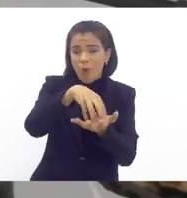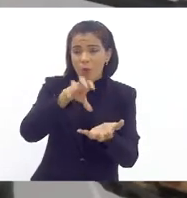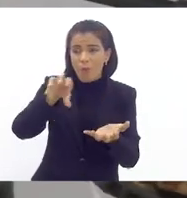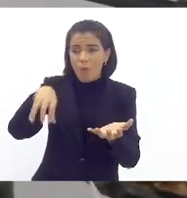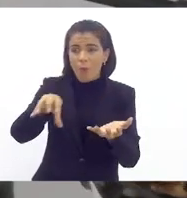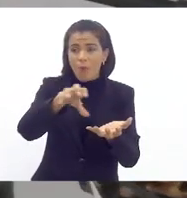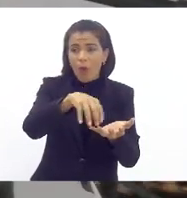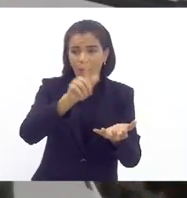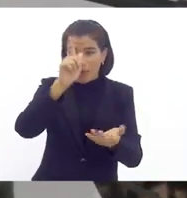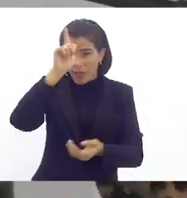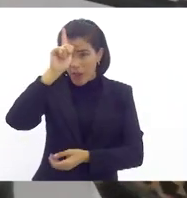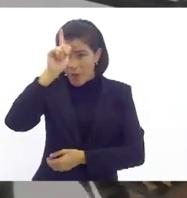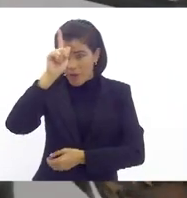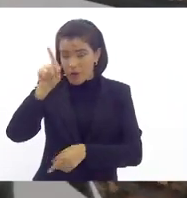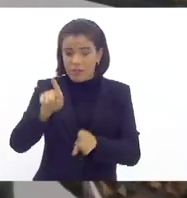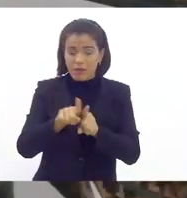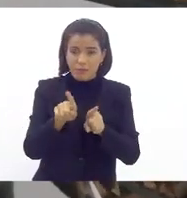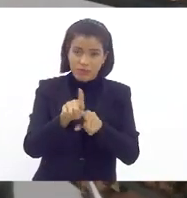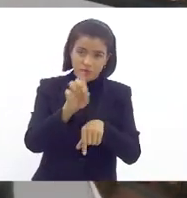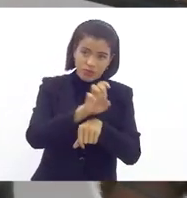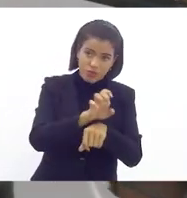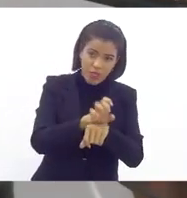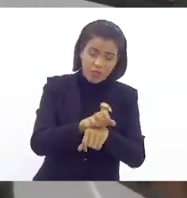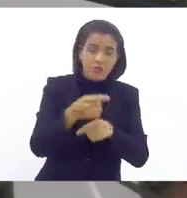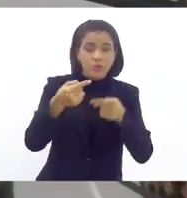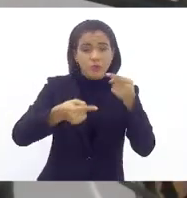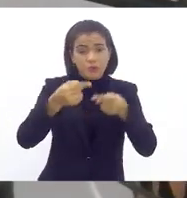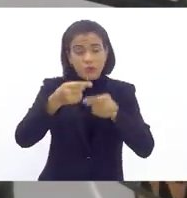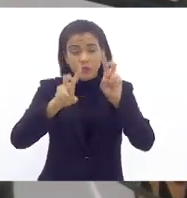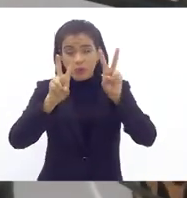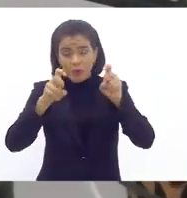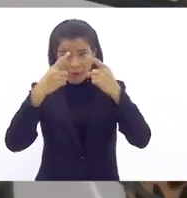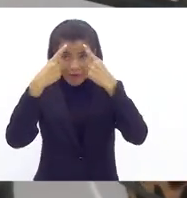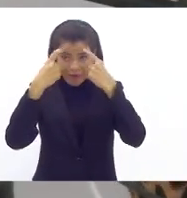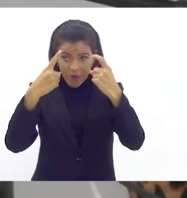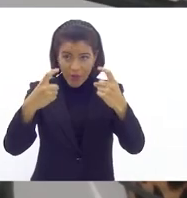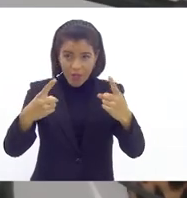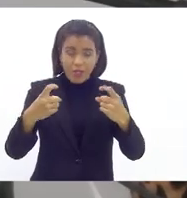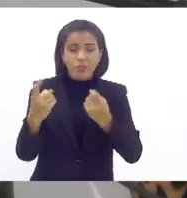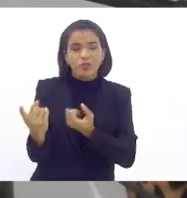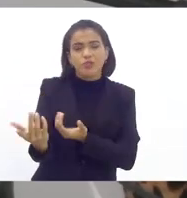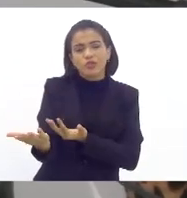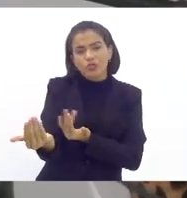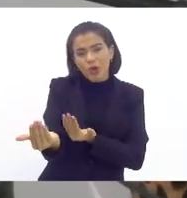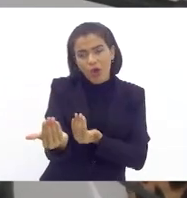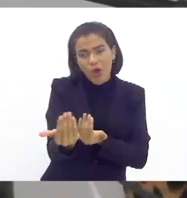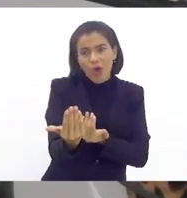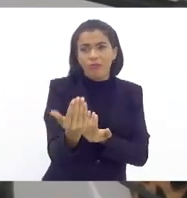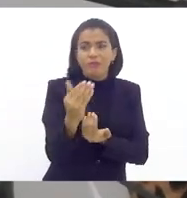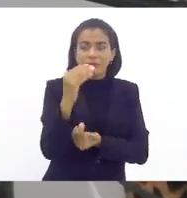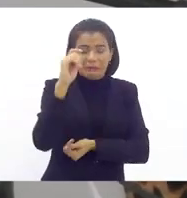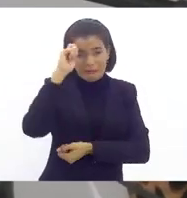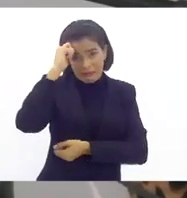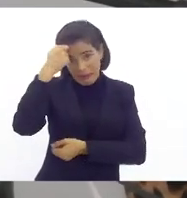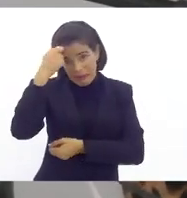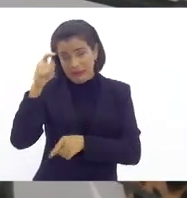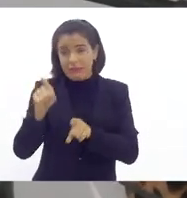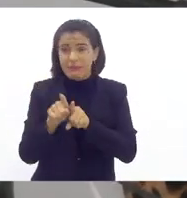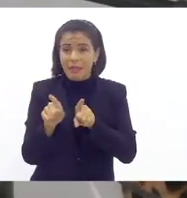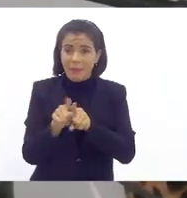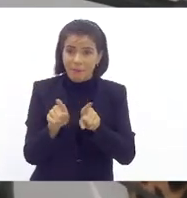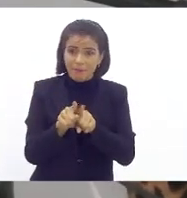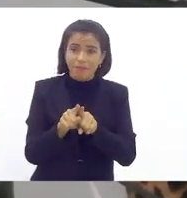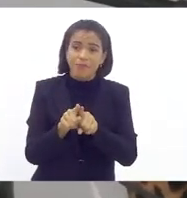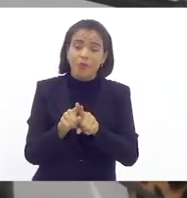Estado. Existe também a discussão sobre a violência relacionada aos jovens, à juventude negra. Existe também